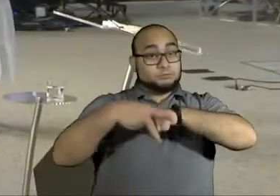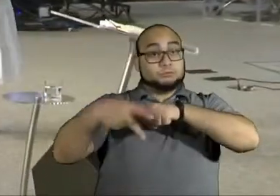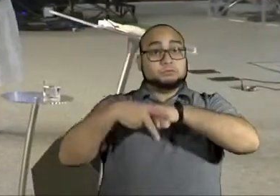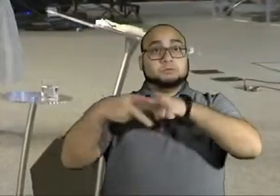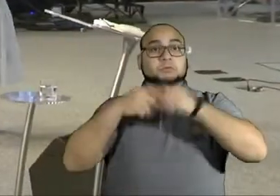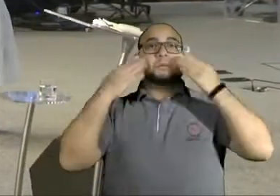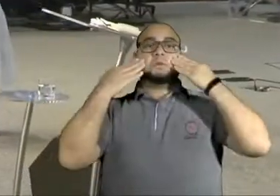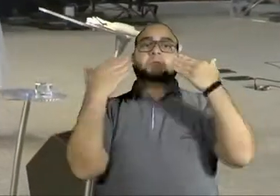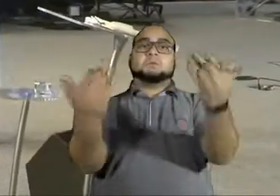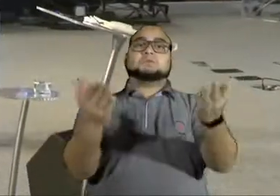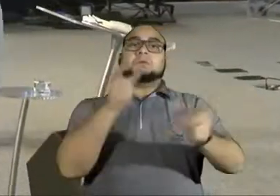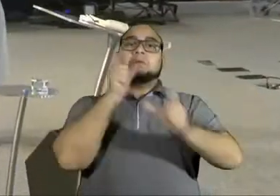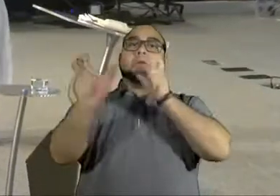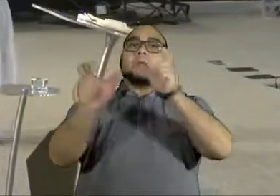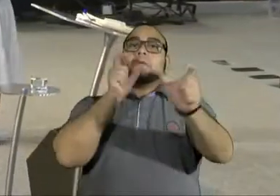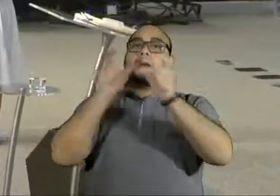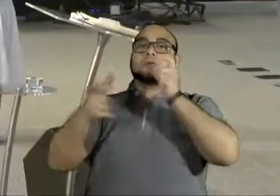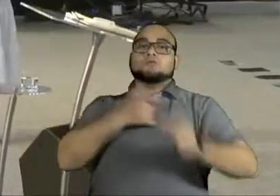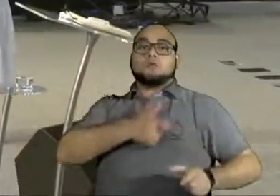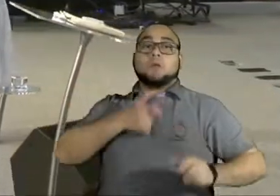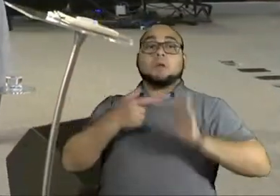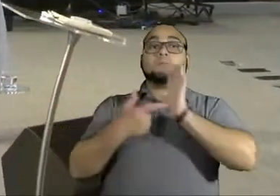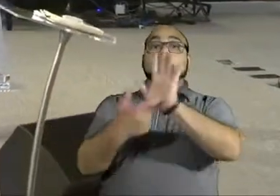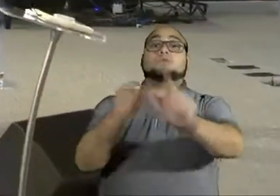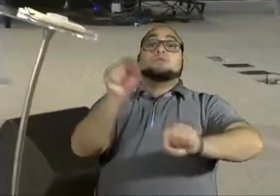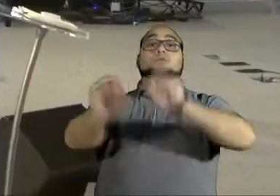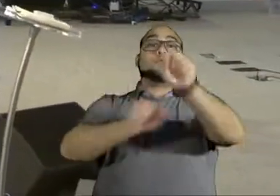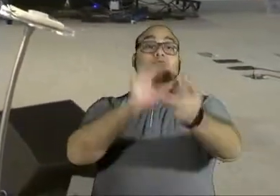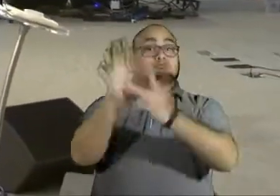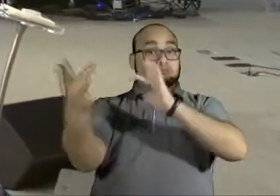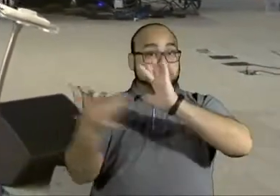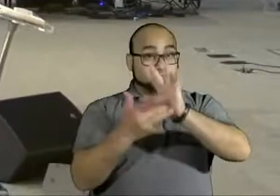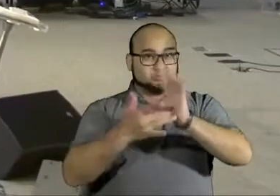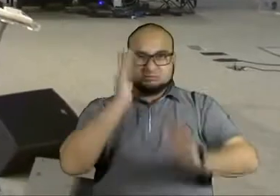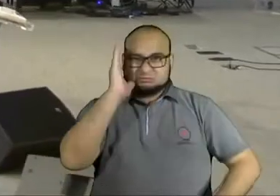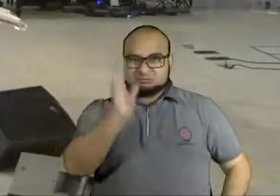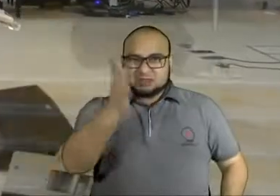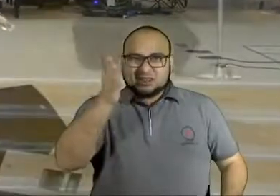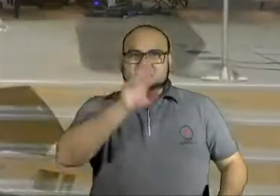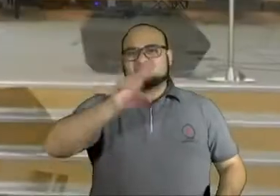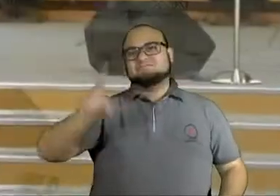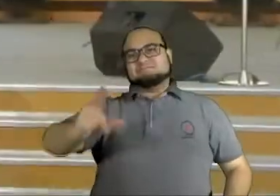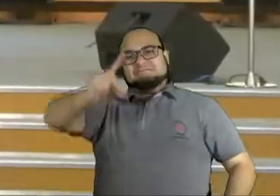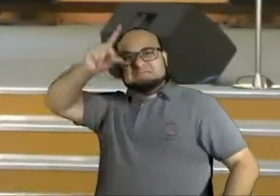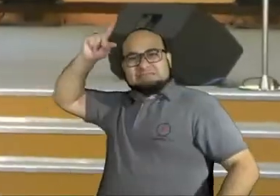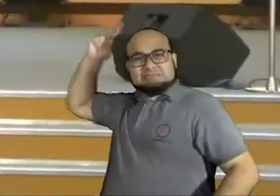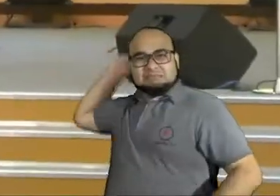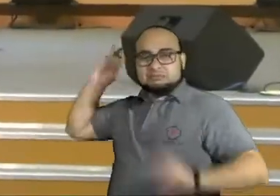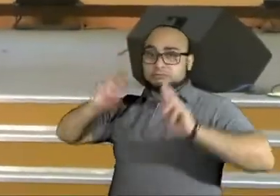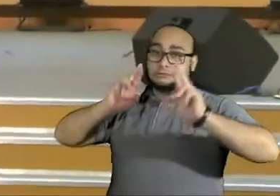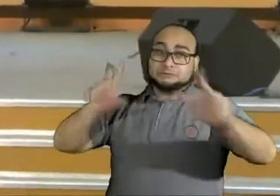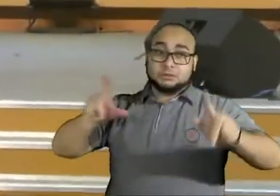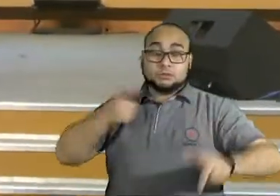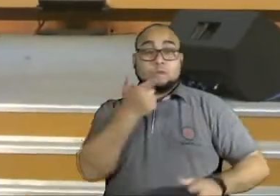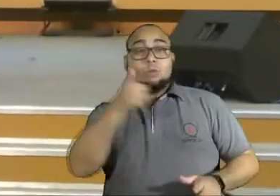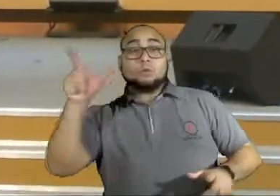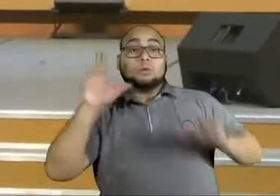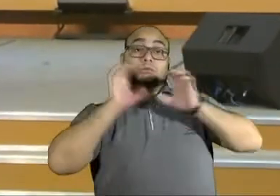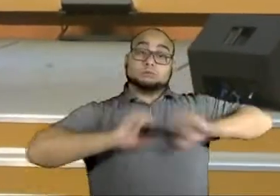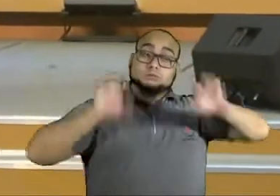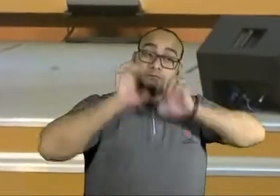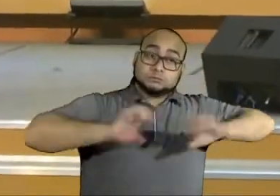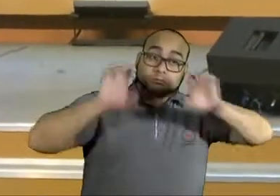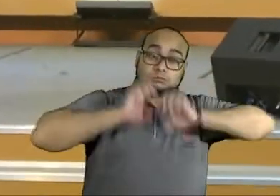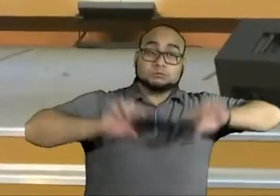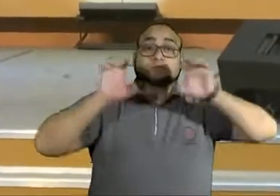palavra. E João diz que Jesus já estava lá desde este dia. Porque diferente dos outros evangelistas, ele já coloca no cabeçalho